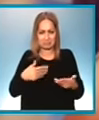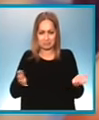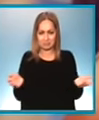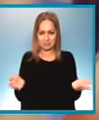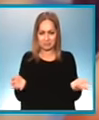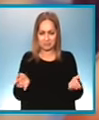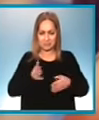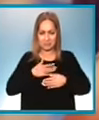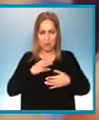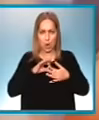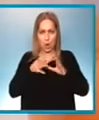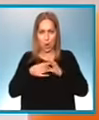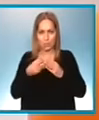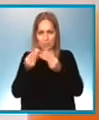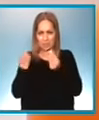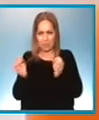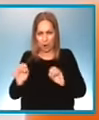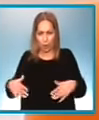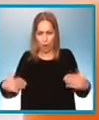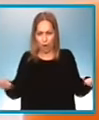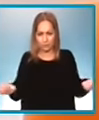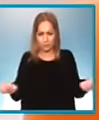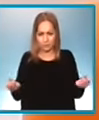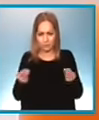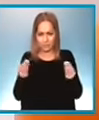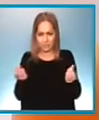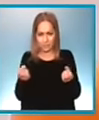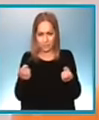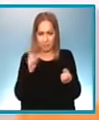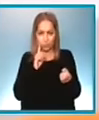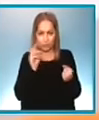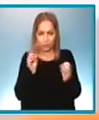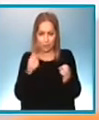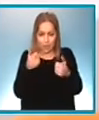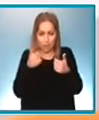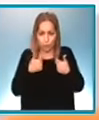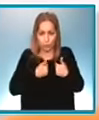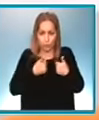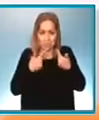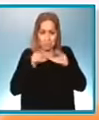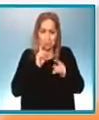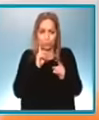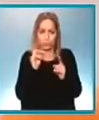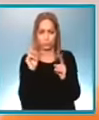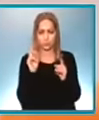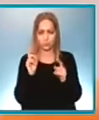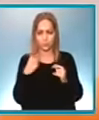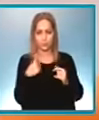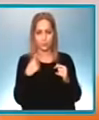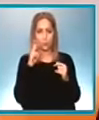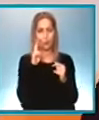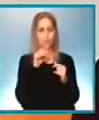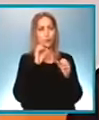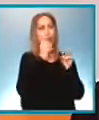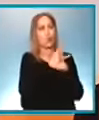faz sentido nenhum, coisas materiais. Porque isso dizer, é bom ter, mas começas a ver e